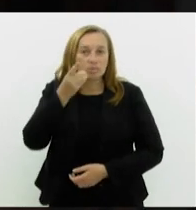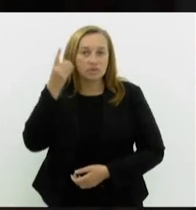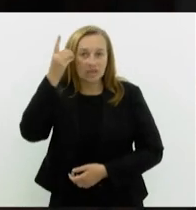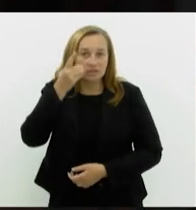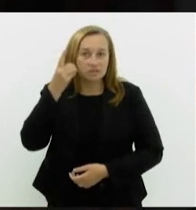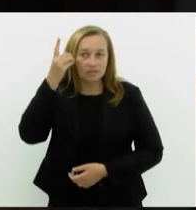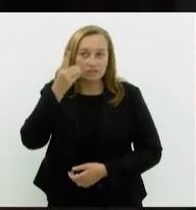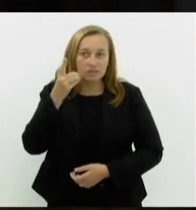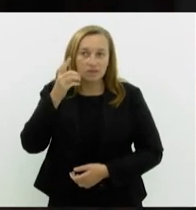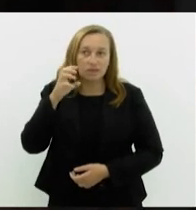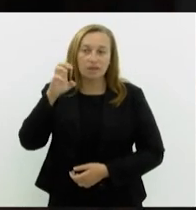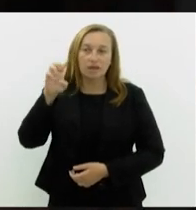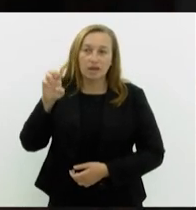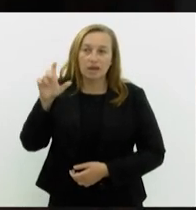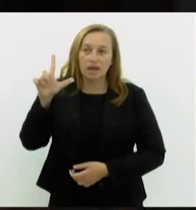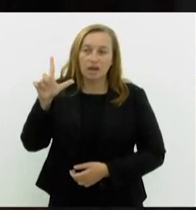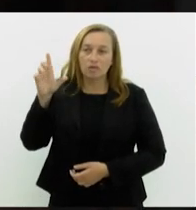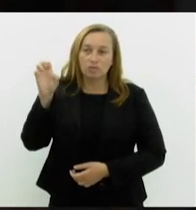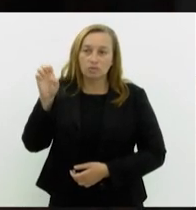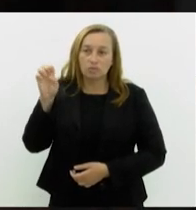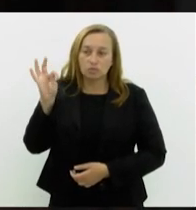Deputado Elton Cristo.